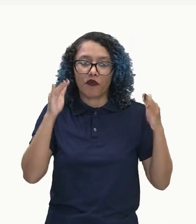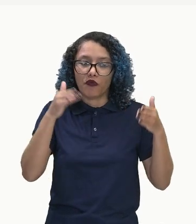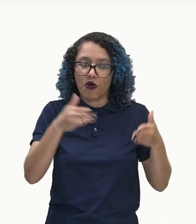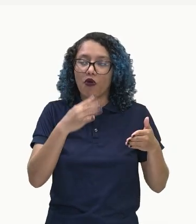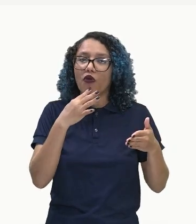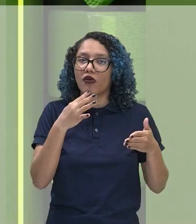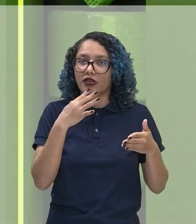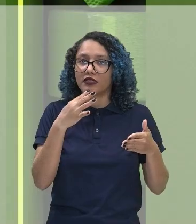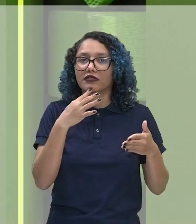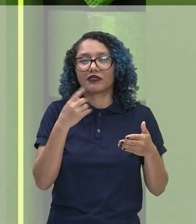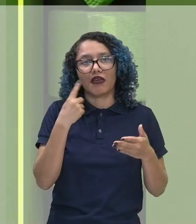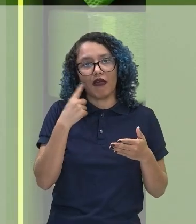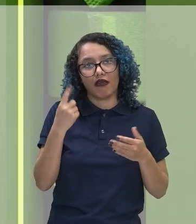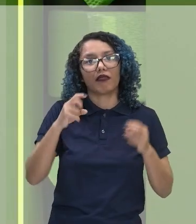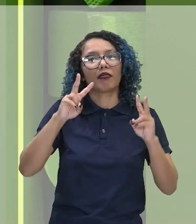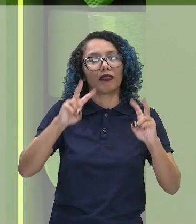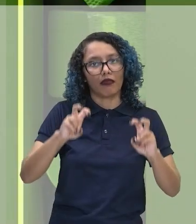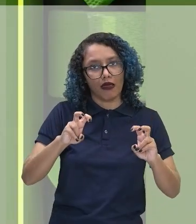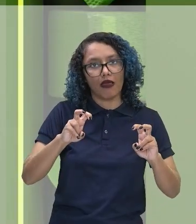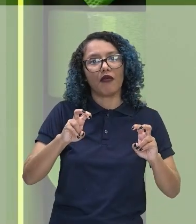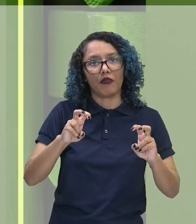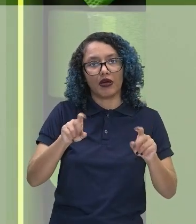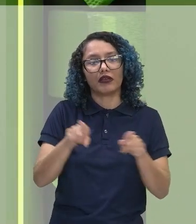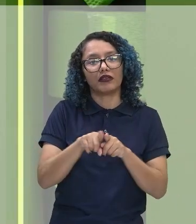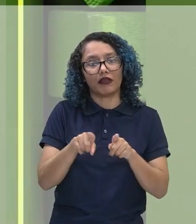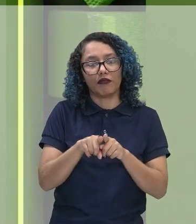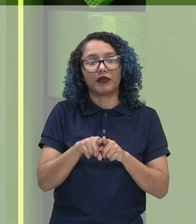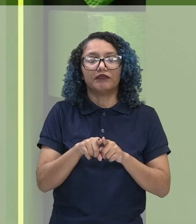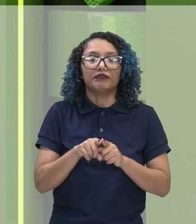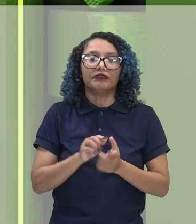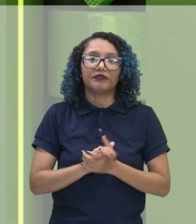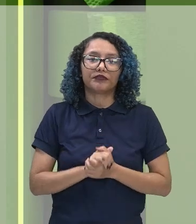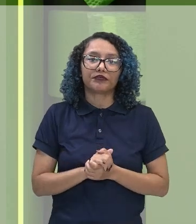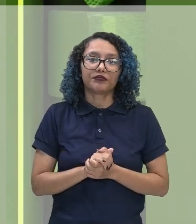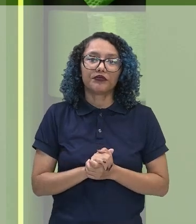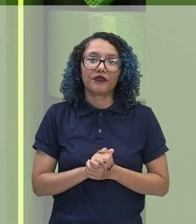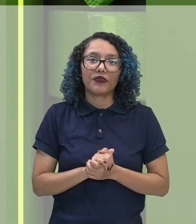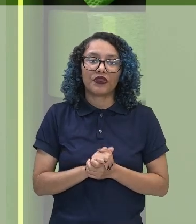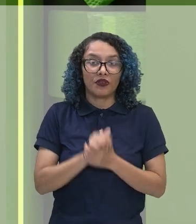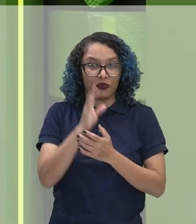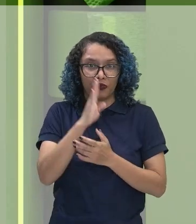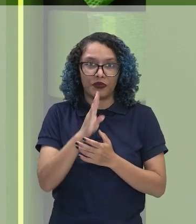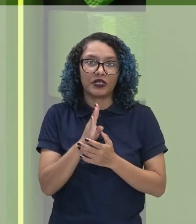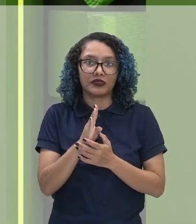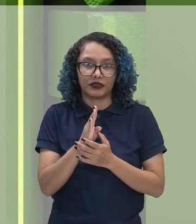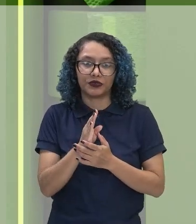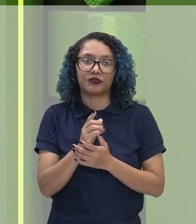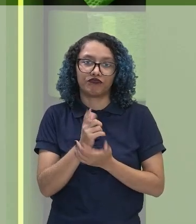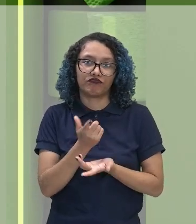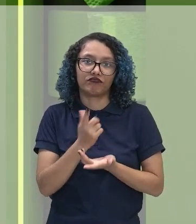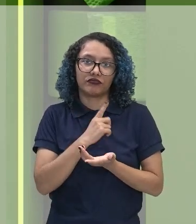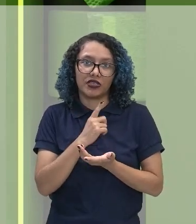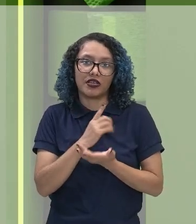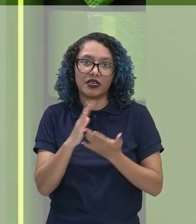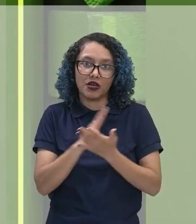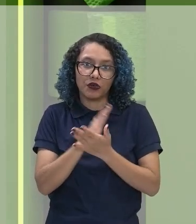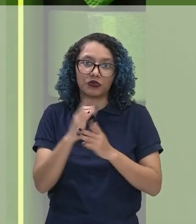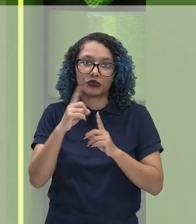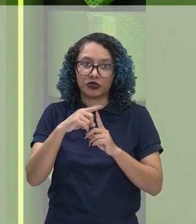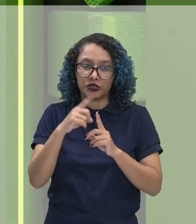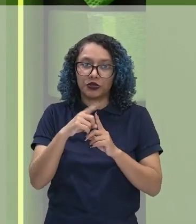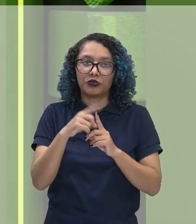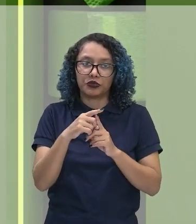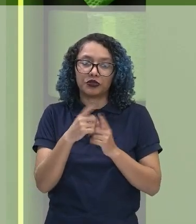pouco mais sobre elas, tá? Então, o nosso país, ele tem dado exemplo de como gerar eletricidade de maneira